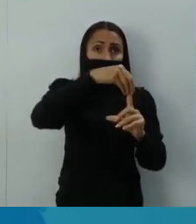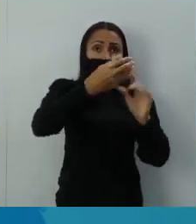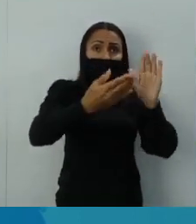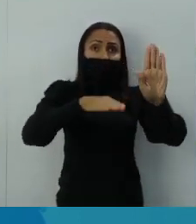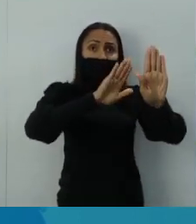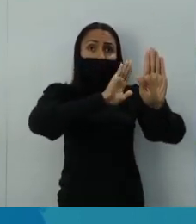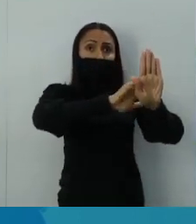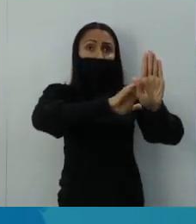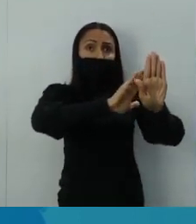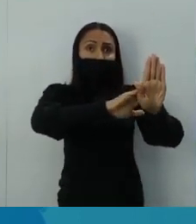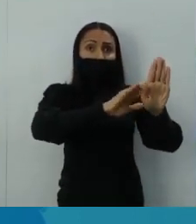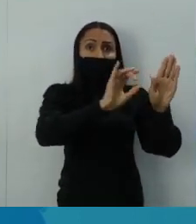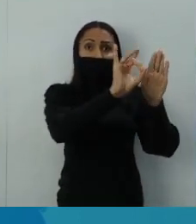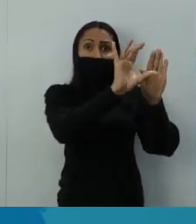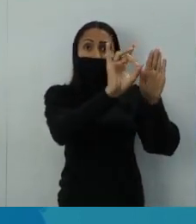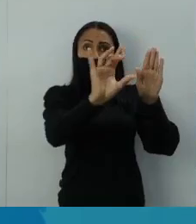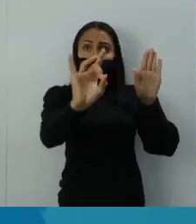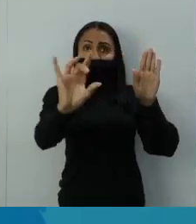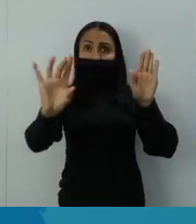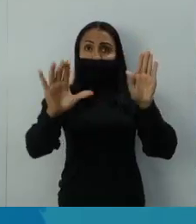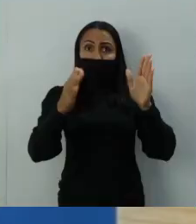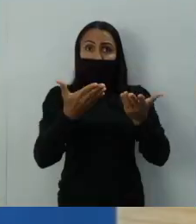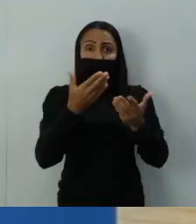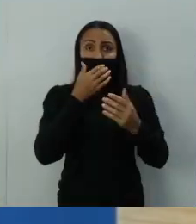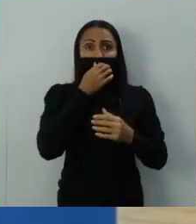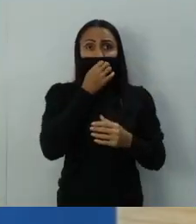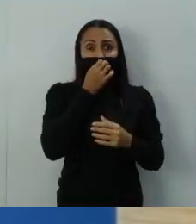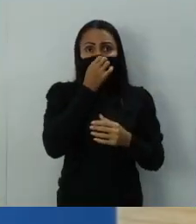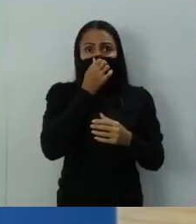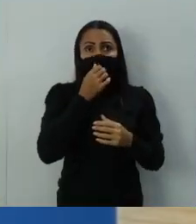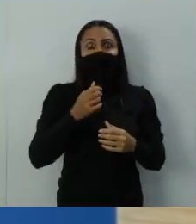dessas ideologias. Então, eu posso dizer o seguinte,